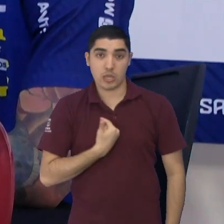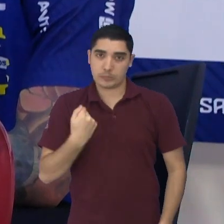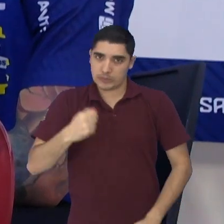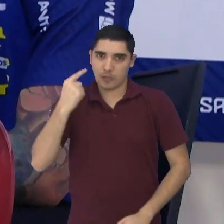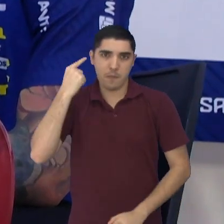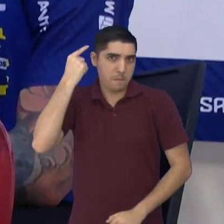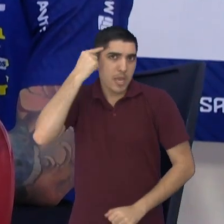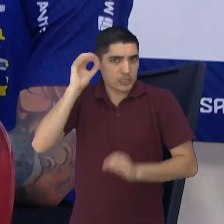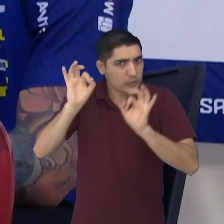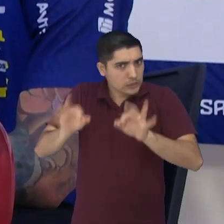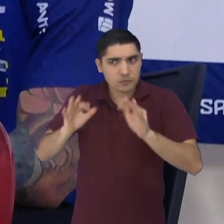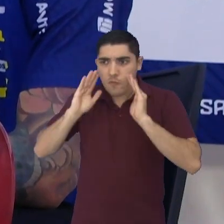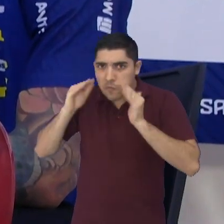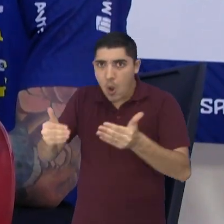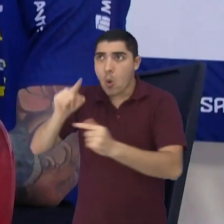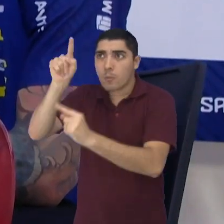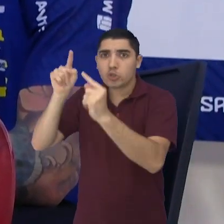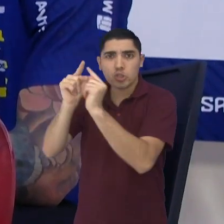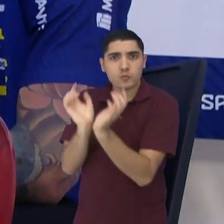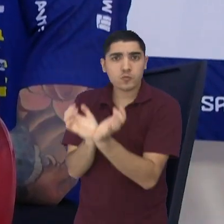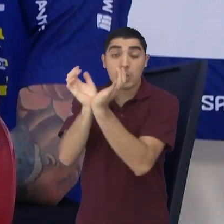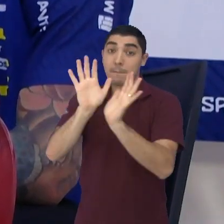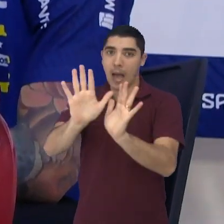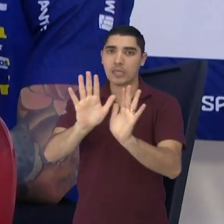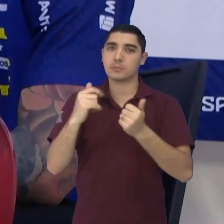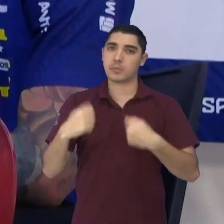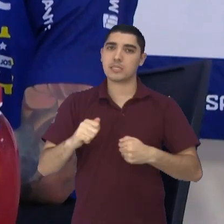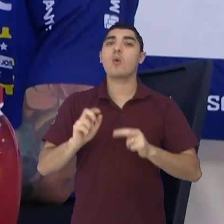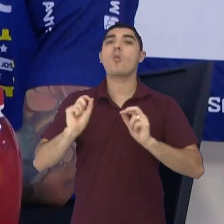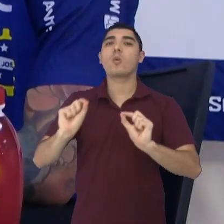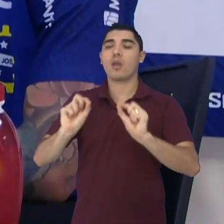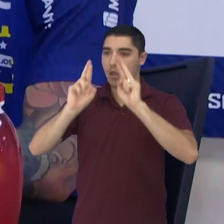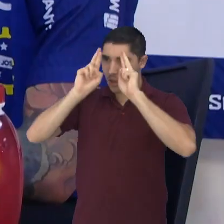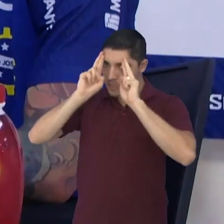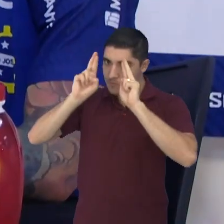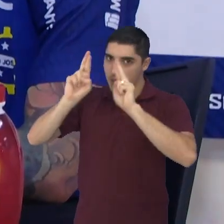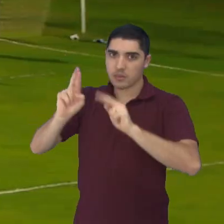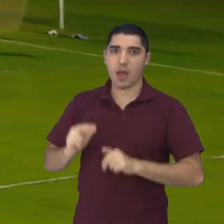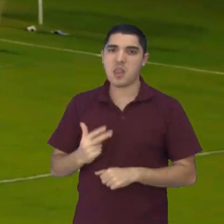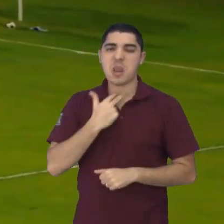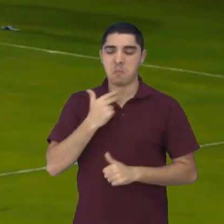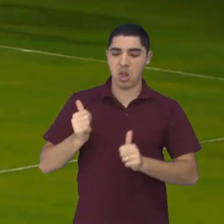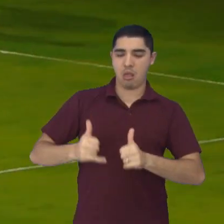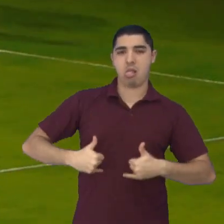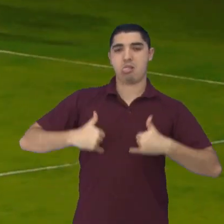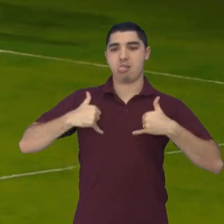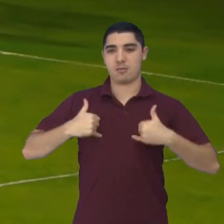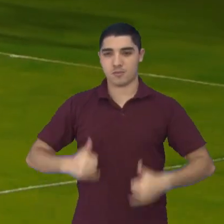mas sempre com pés no chão, respeitando o adversário que vier.